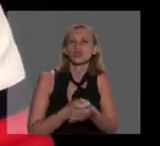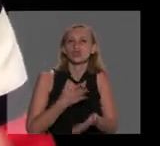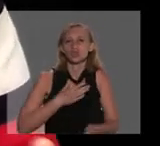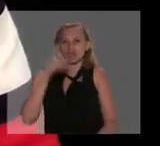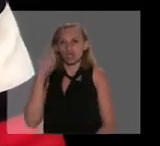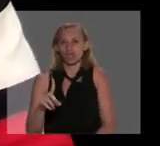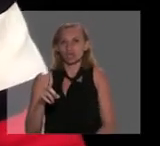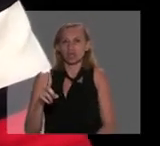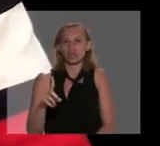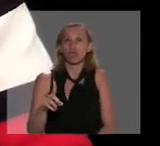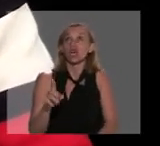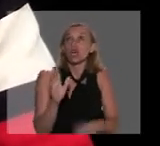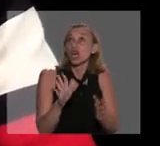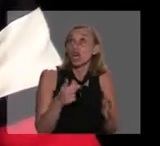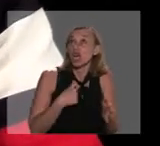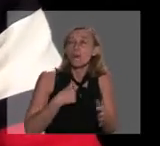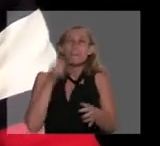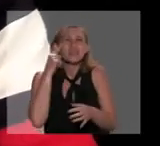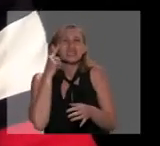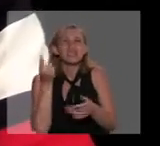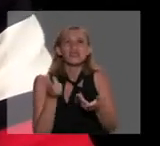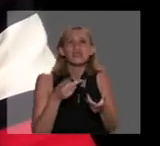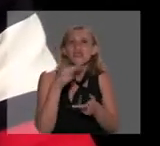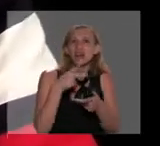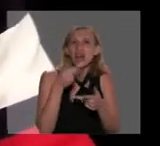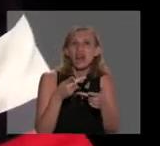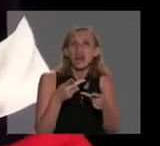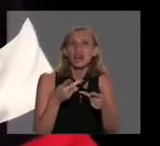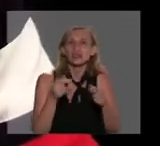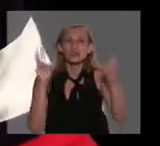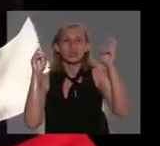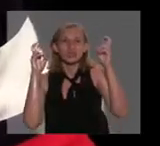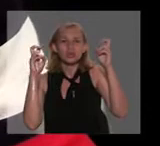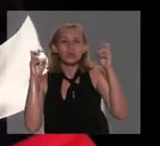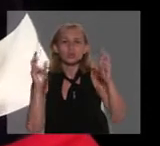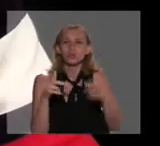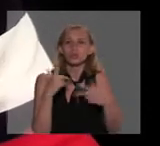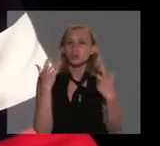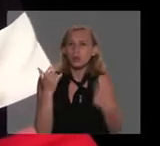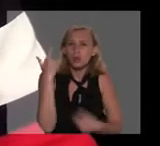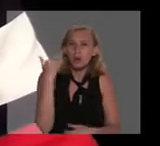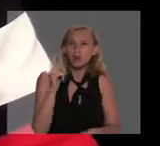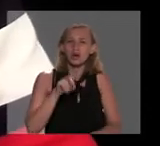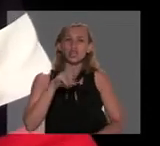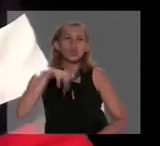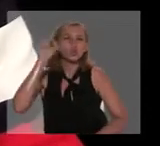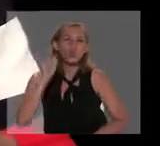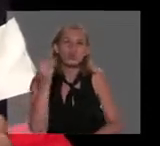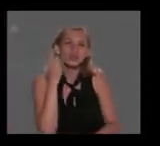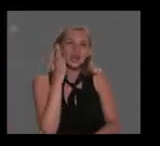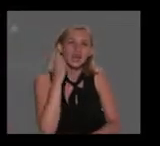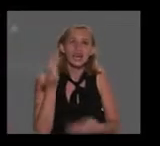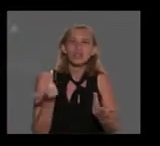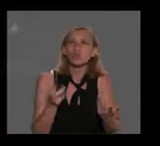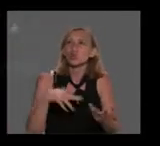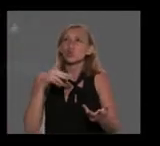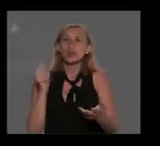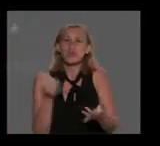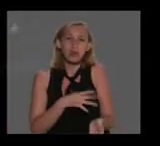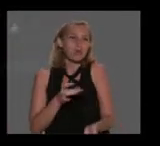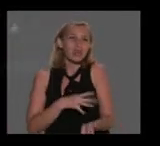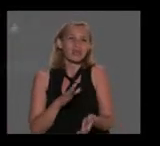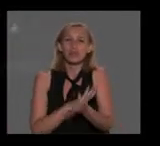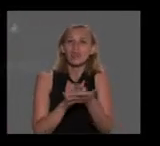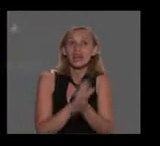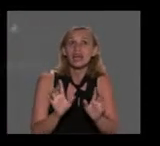talvez eu fosse uma pessoa que fosse falar das questões pontualmente, mas jamais virar uma pessoa que está dando a cara.